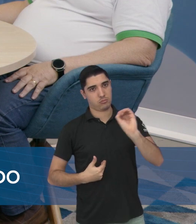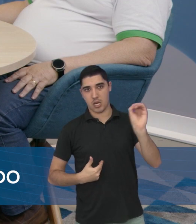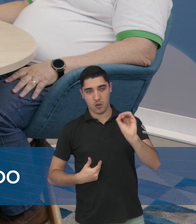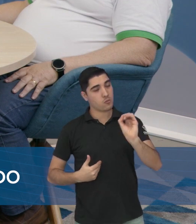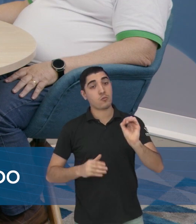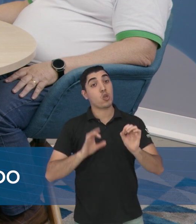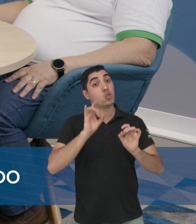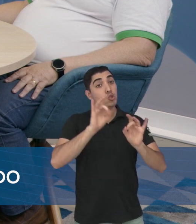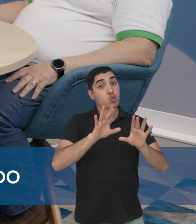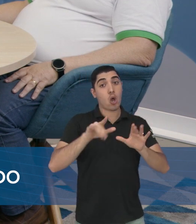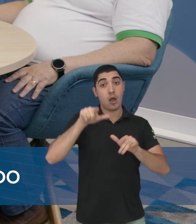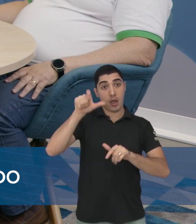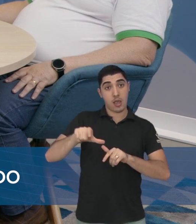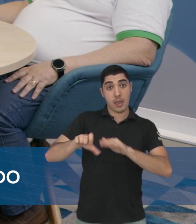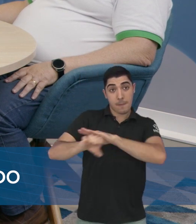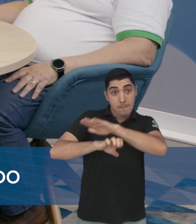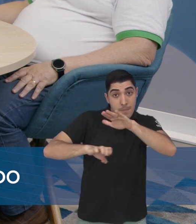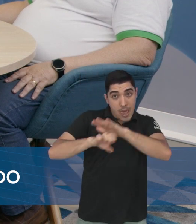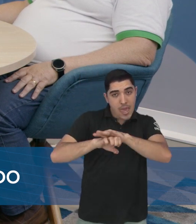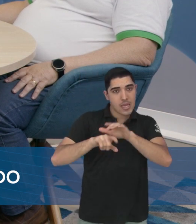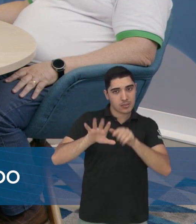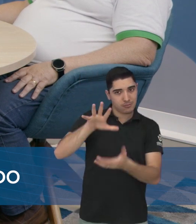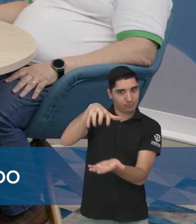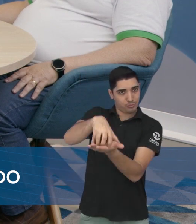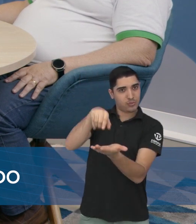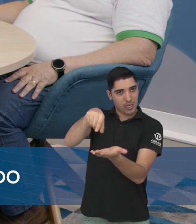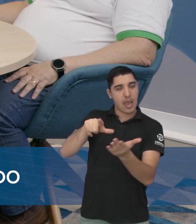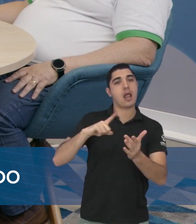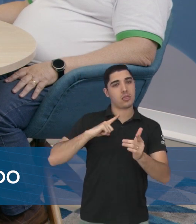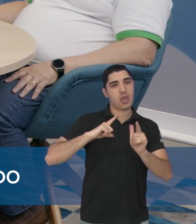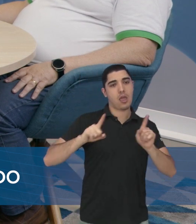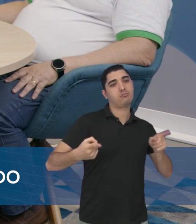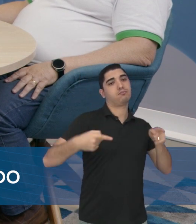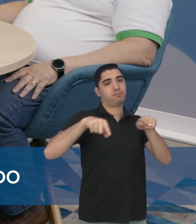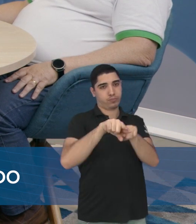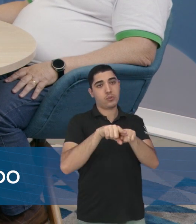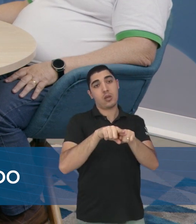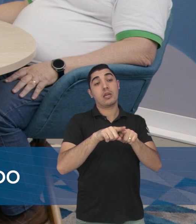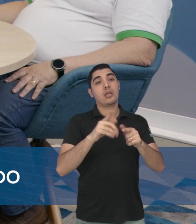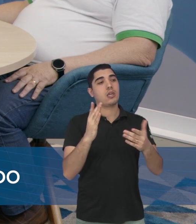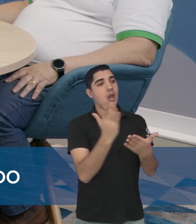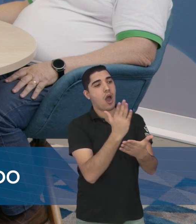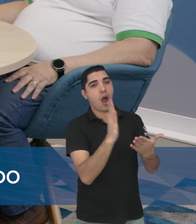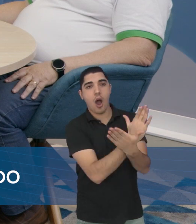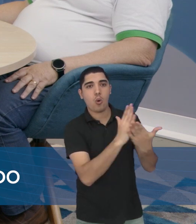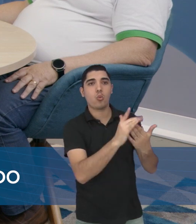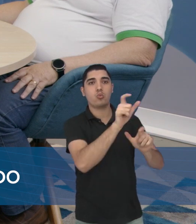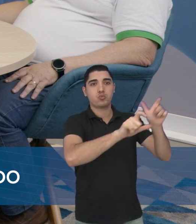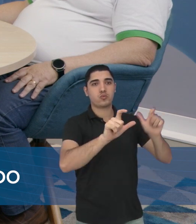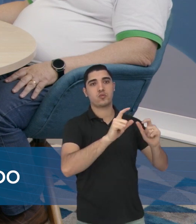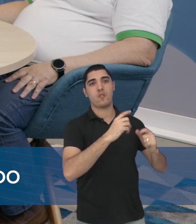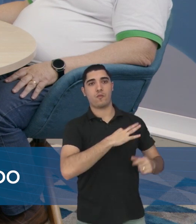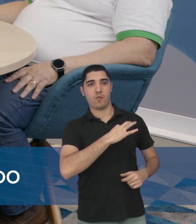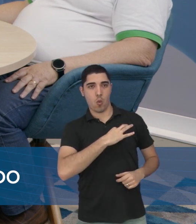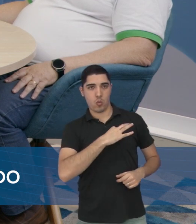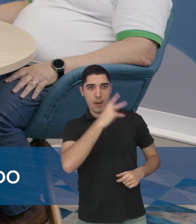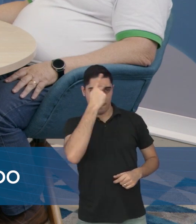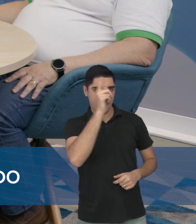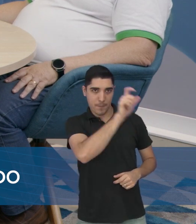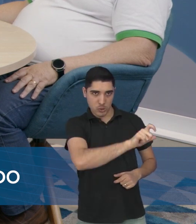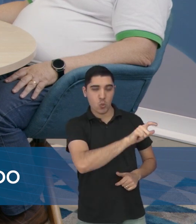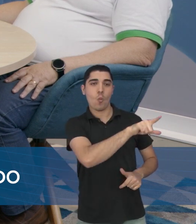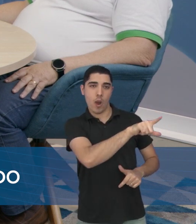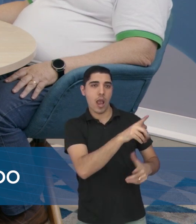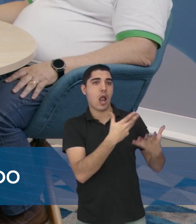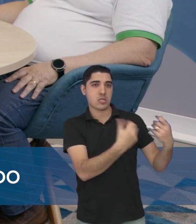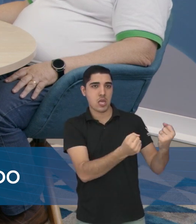o patrocínio de empresas e com os voluntários, que é fundamental para o nosso trabalho, né?